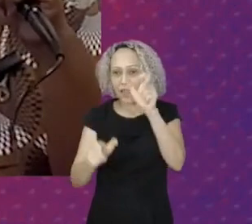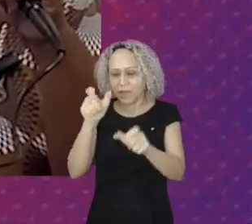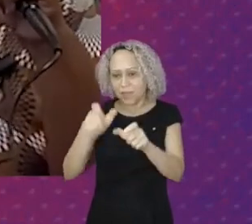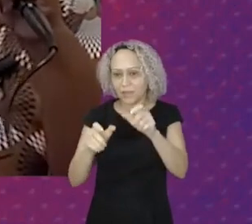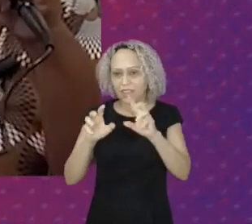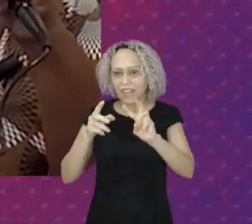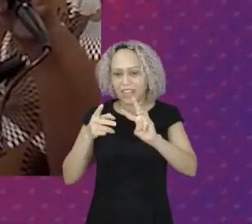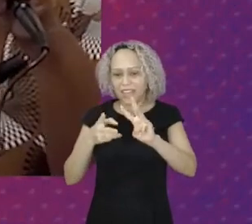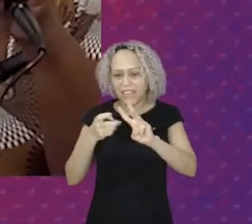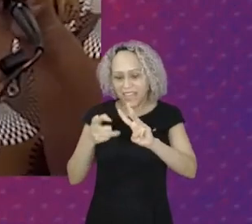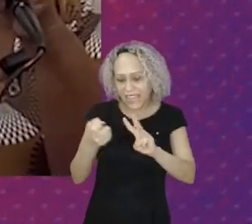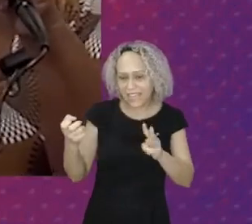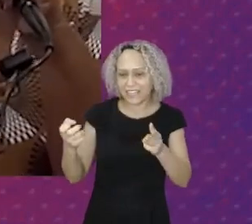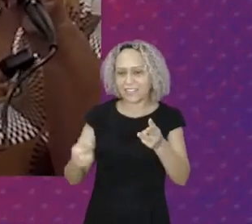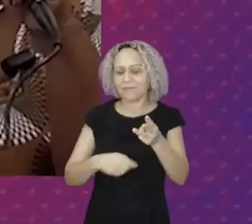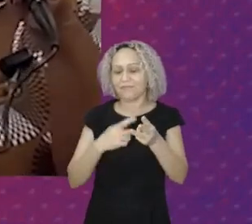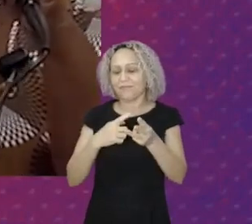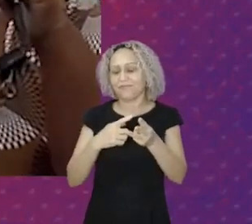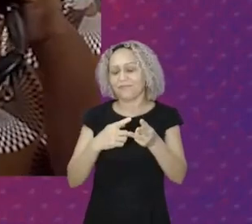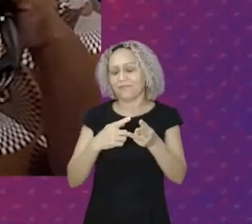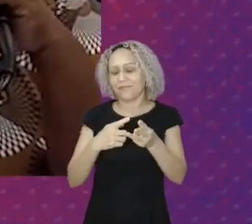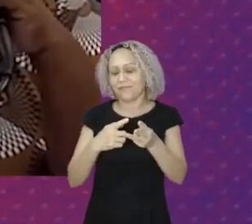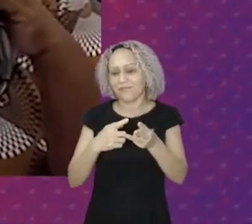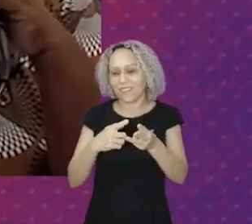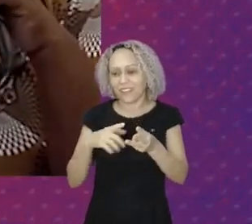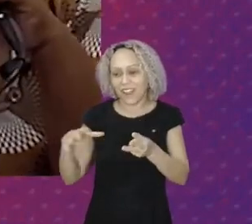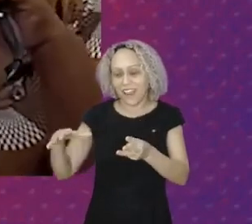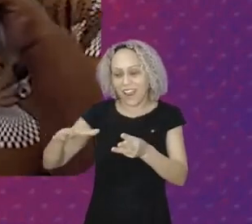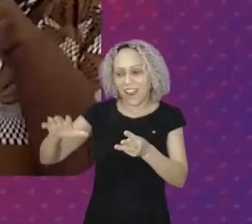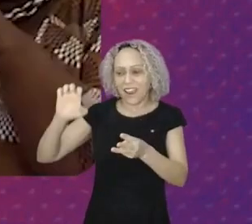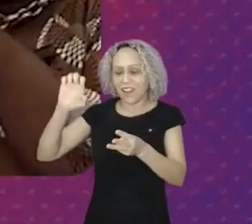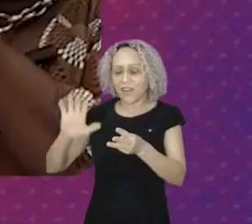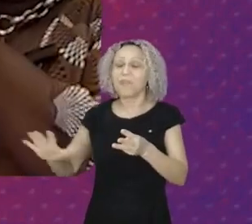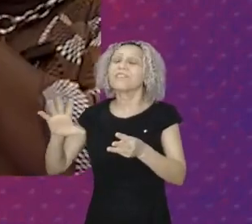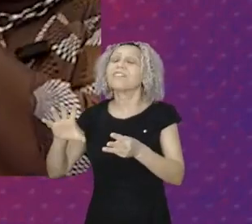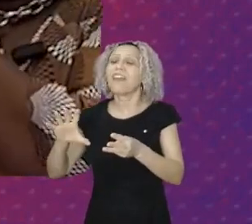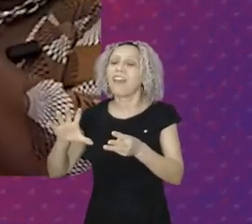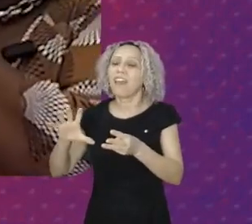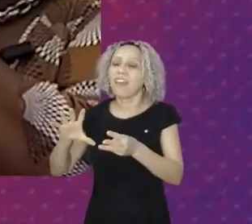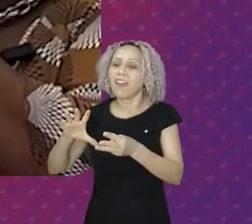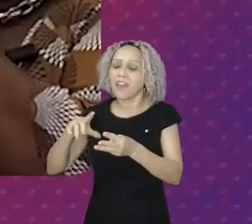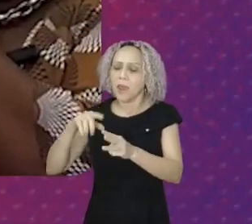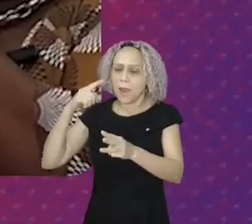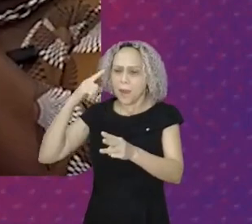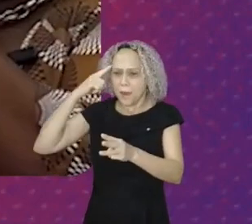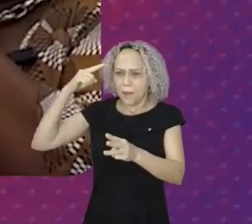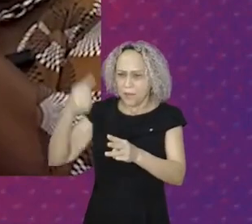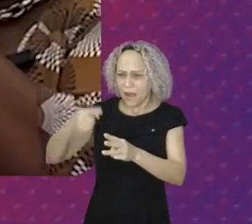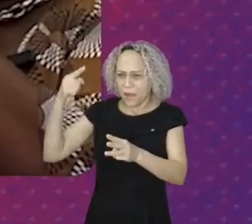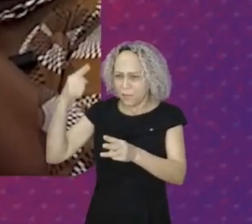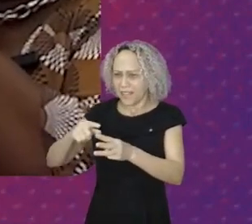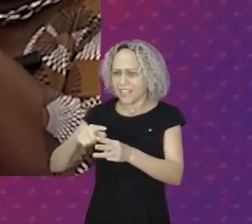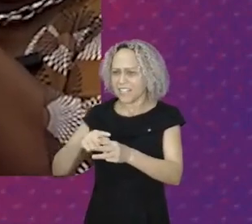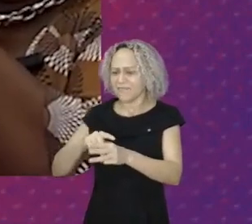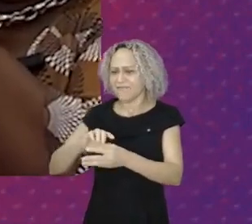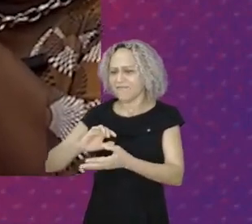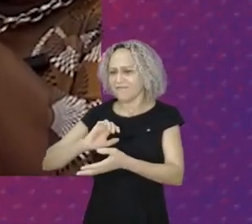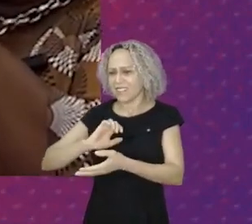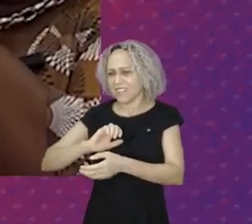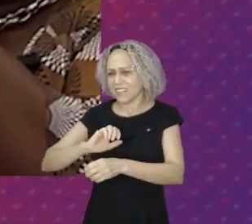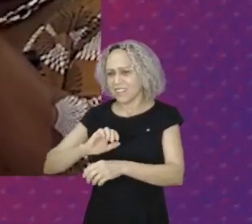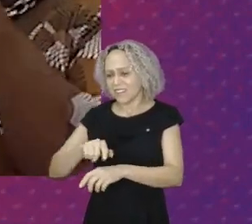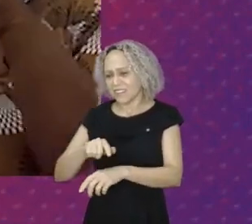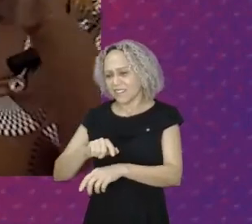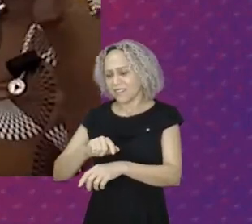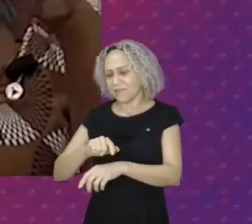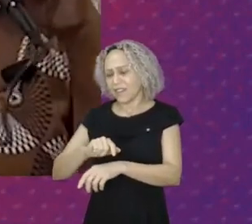nosso suor do nosso trabalho, recolocar o lugar de África é muito importante. Uma outra questão, o reconhecimento do